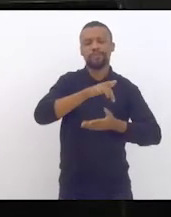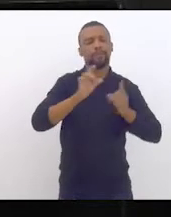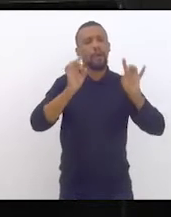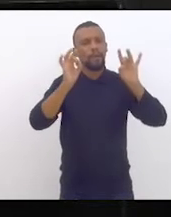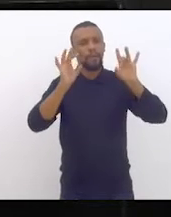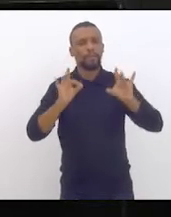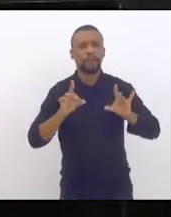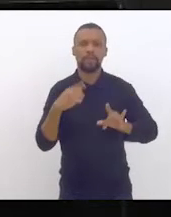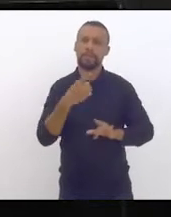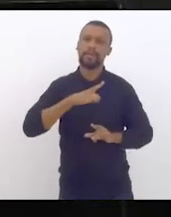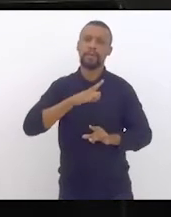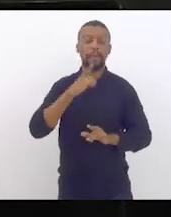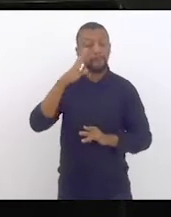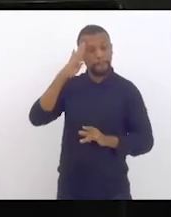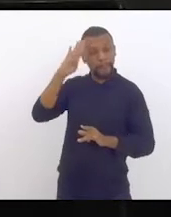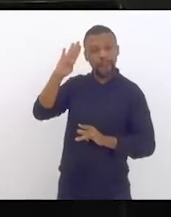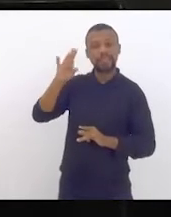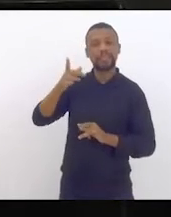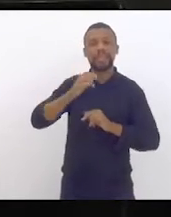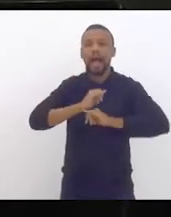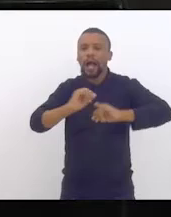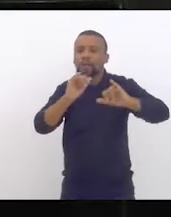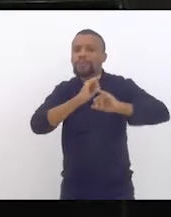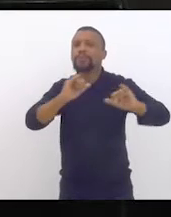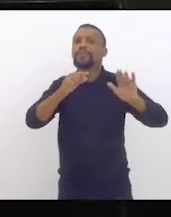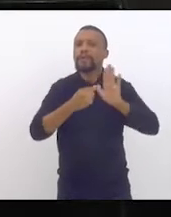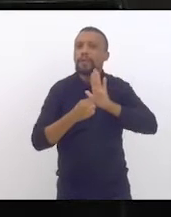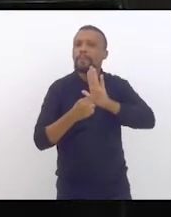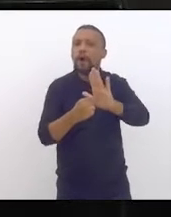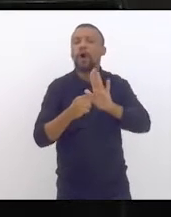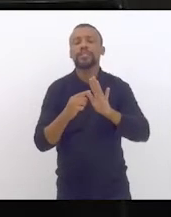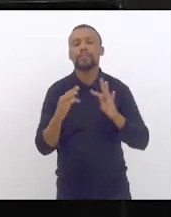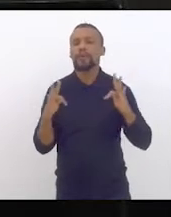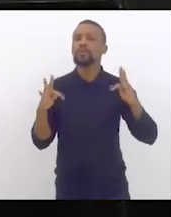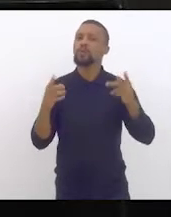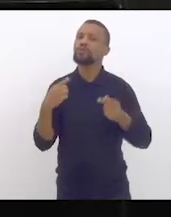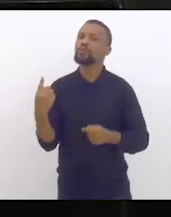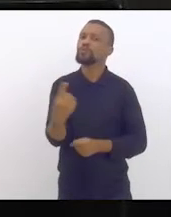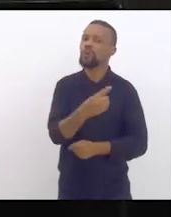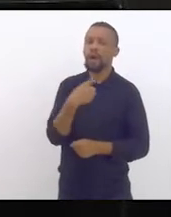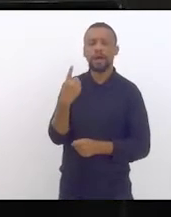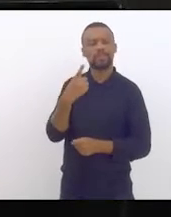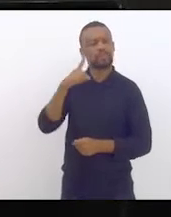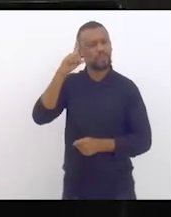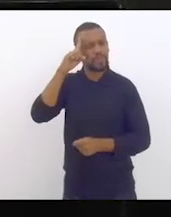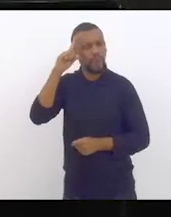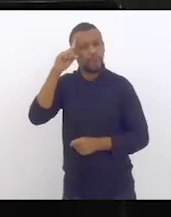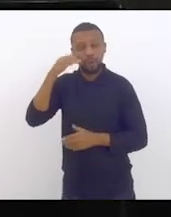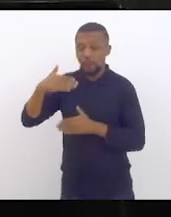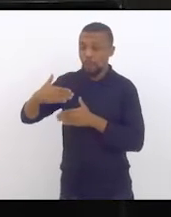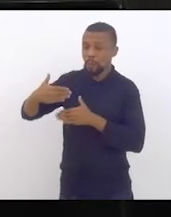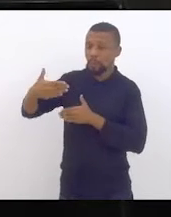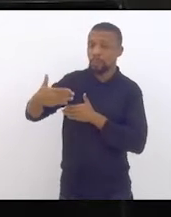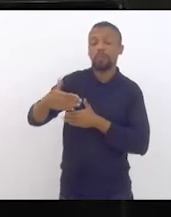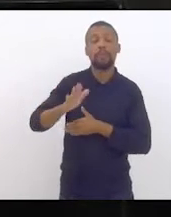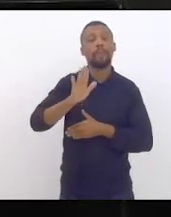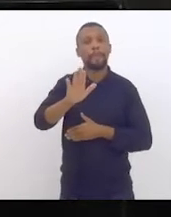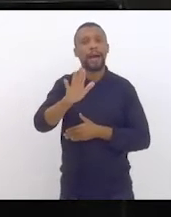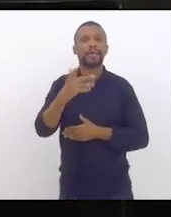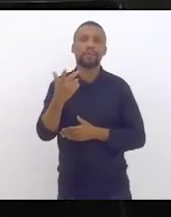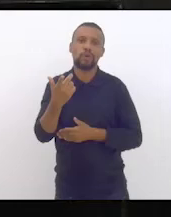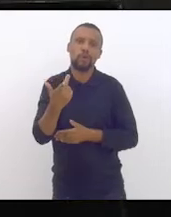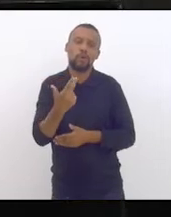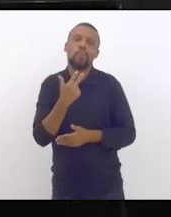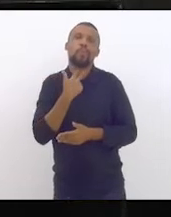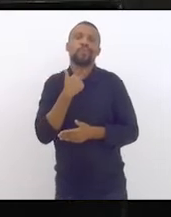principalmente nas notícias que ele sempre traz para todos nós diariamente mas eu não poderia deixar de